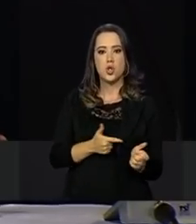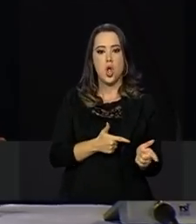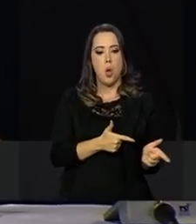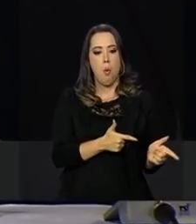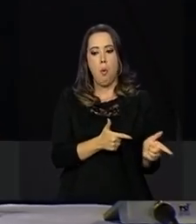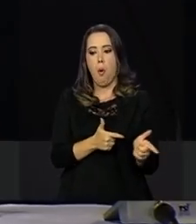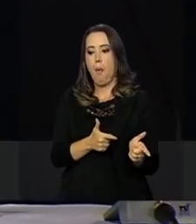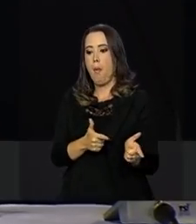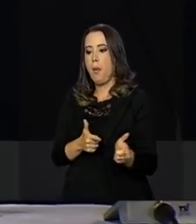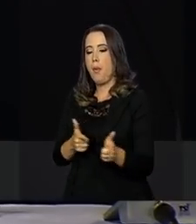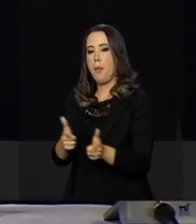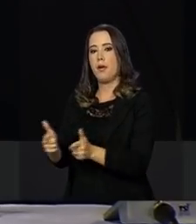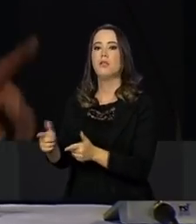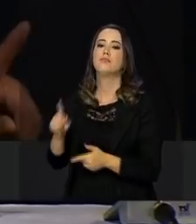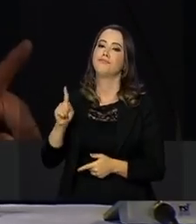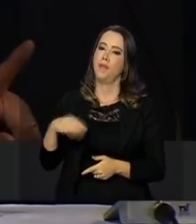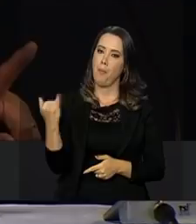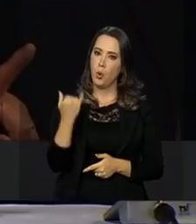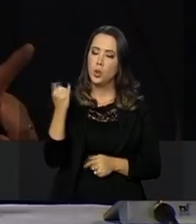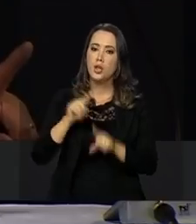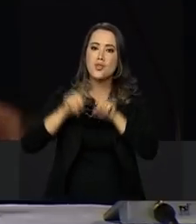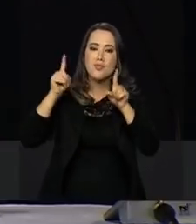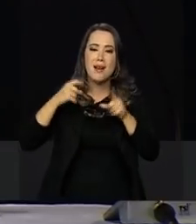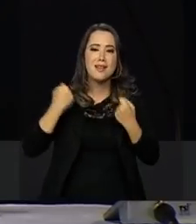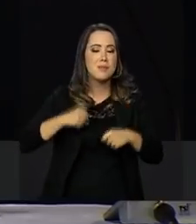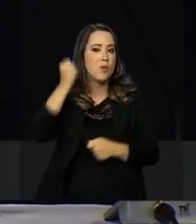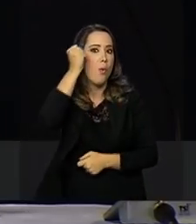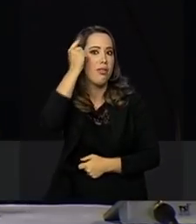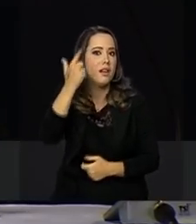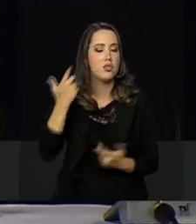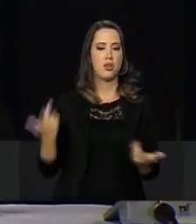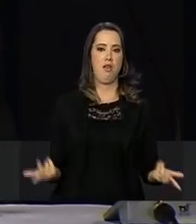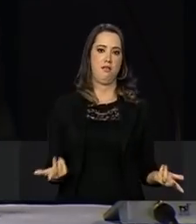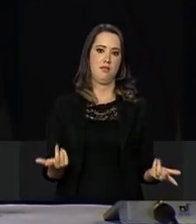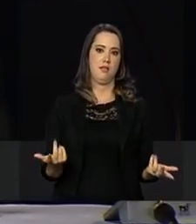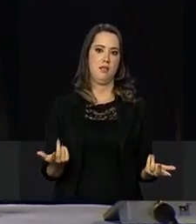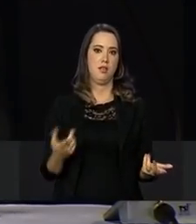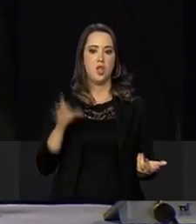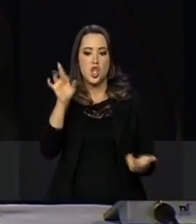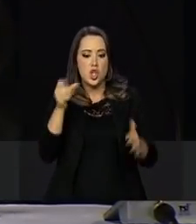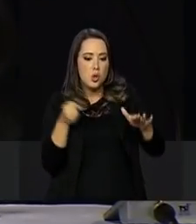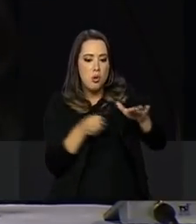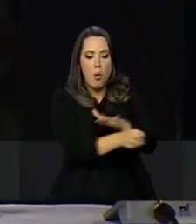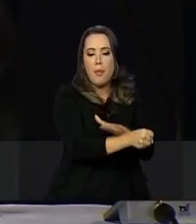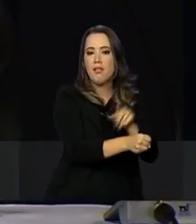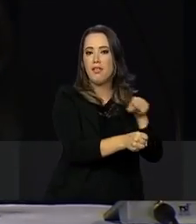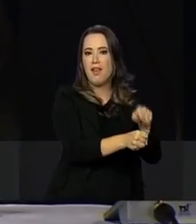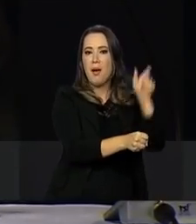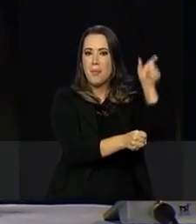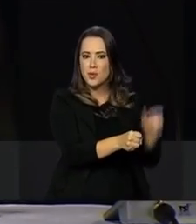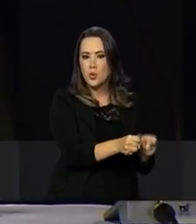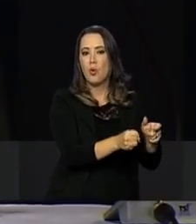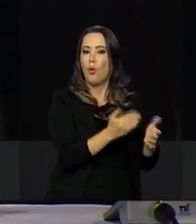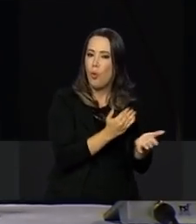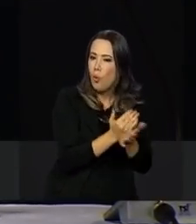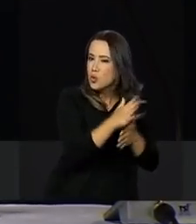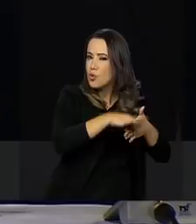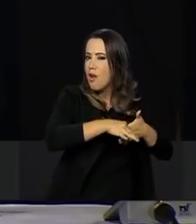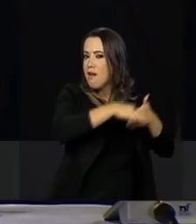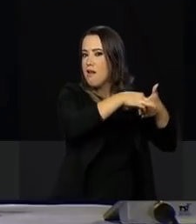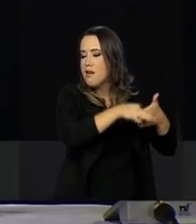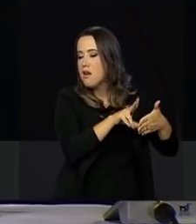que é fundamental, mas é preciso combater com inteligência. E não foi sem razão que, no início do nosso governo, o presidente, o